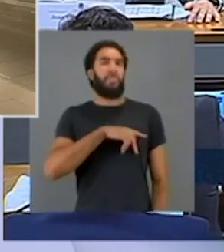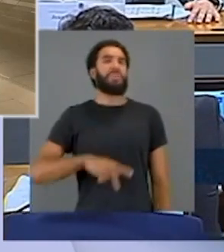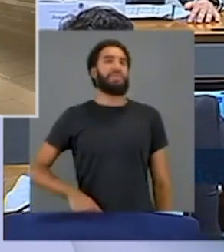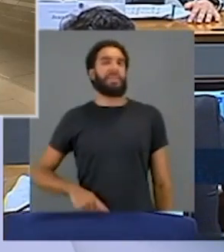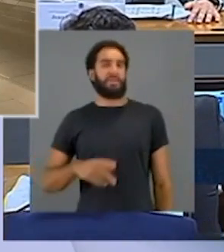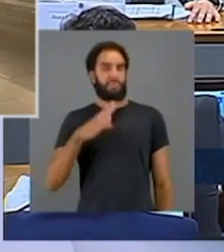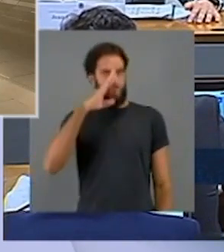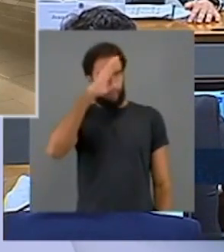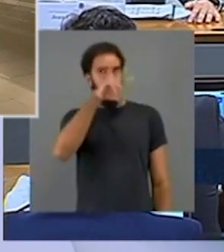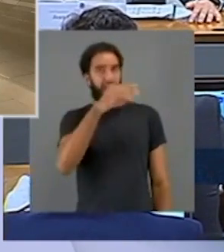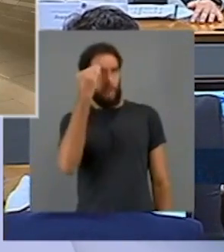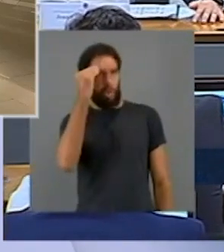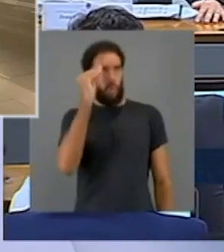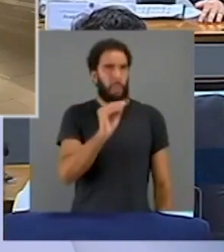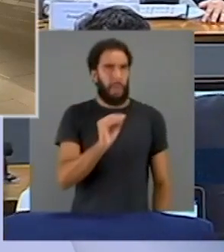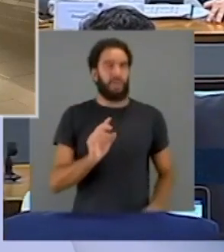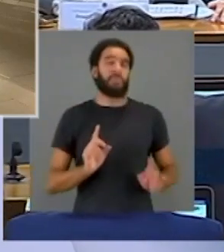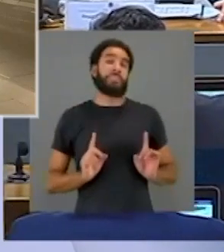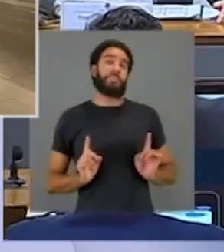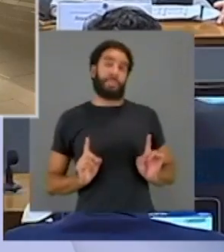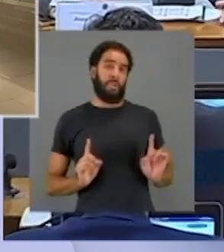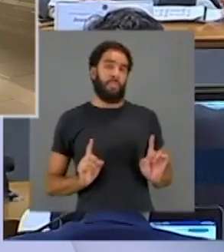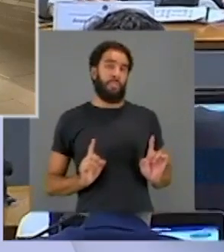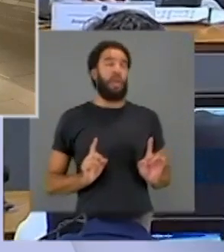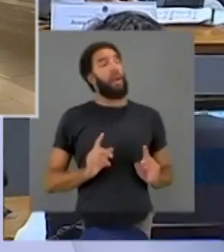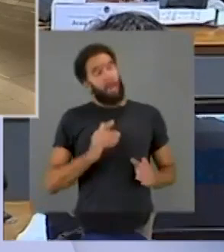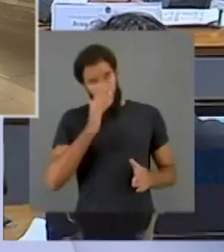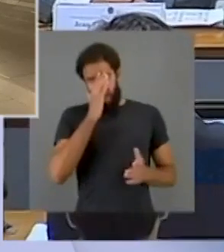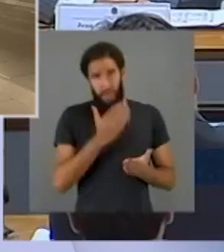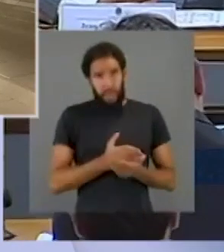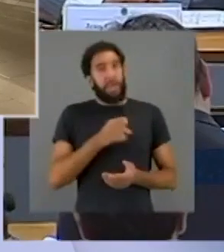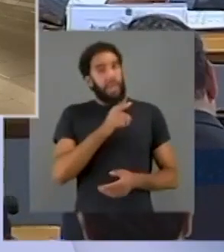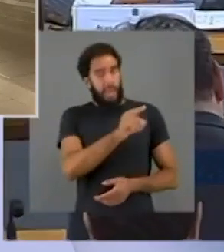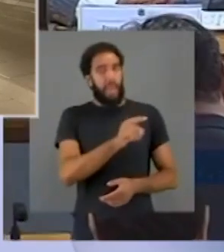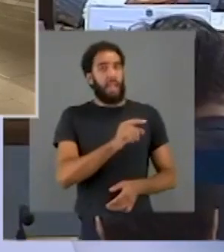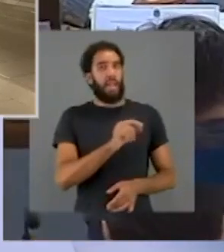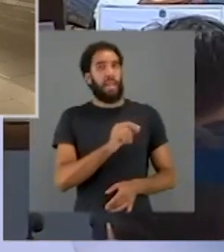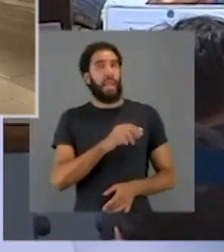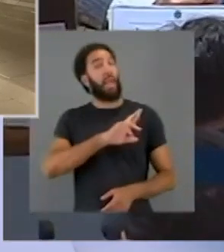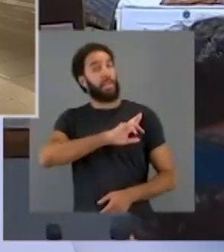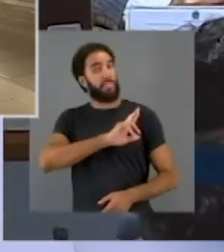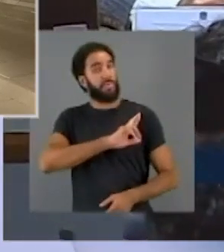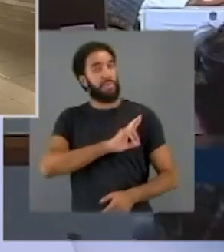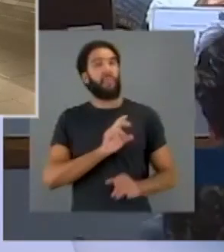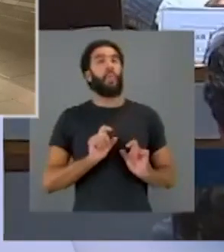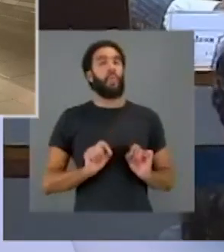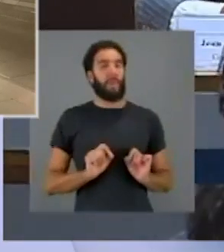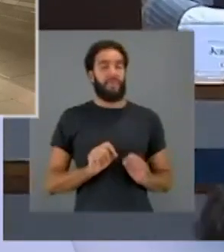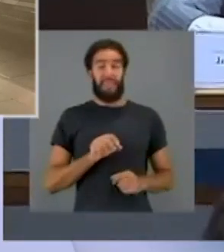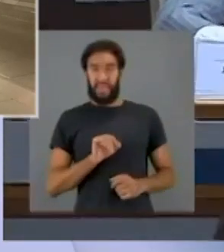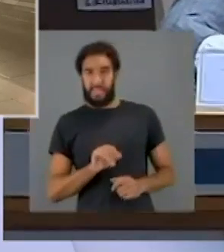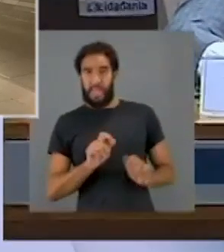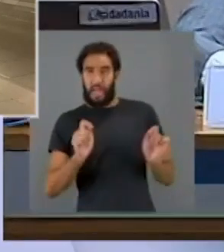a CPI dos atos do dia 8 está se transformando numa grande armadilha para pegar o ex-presidente